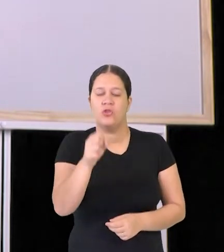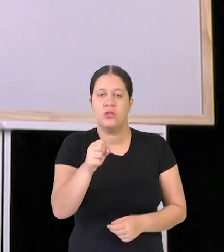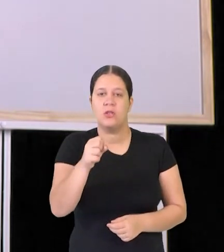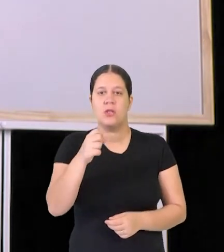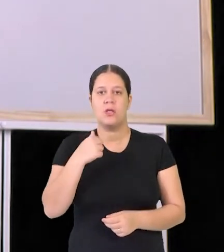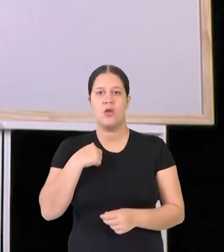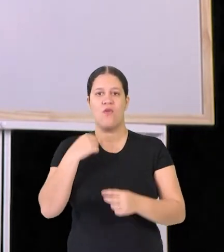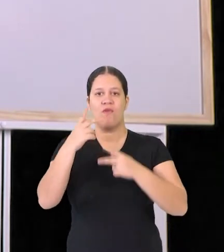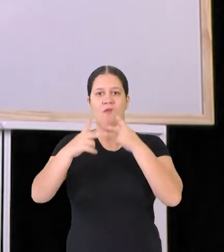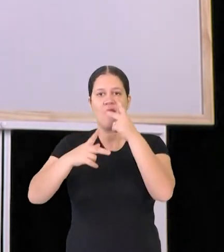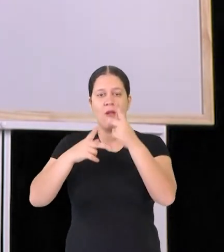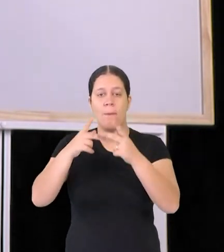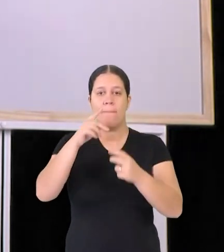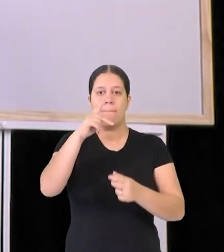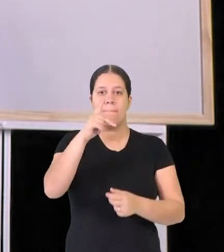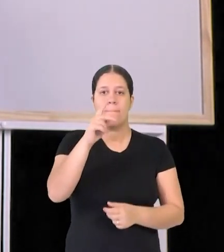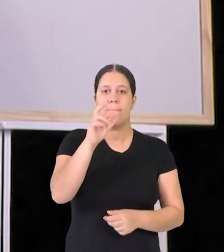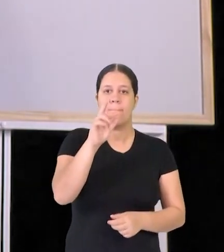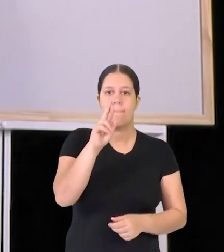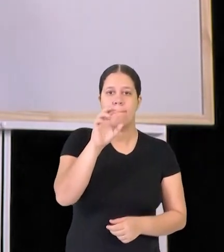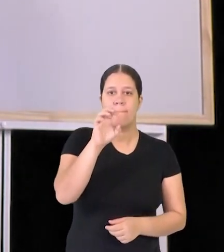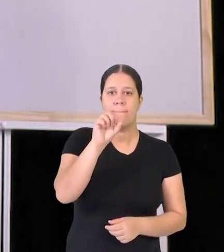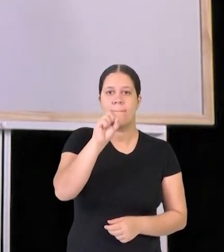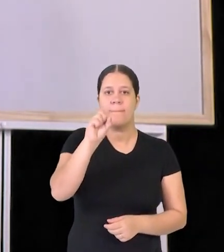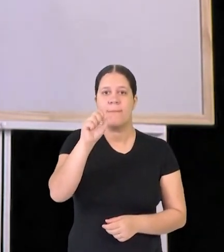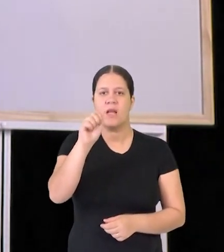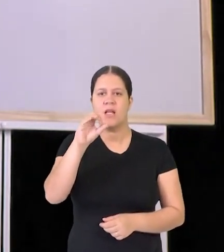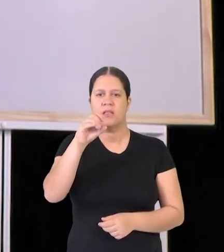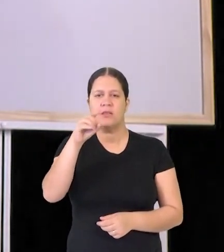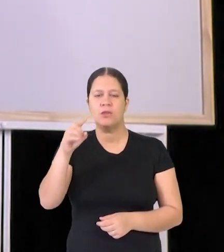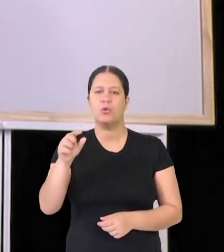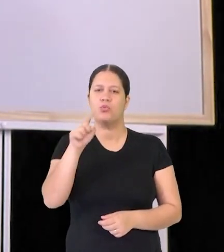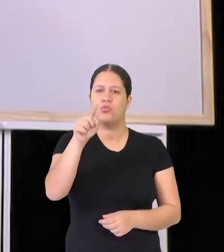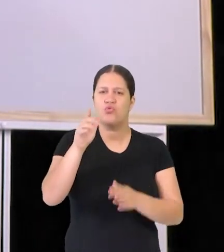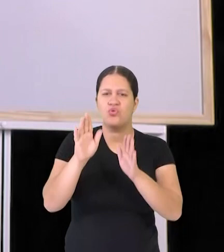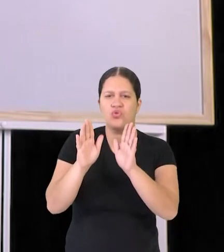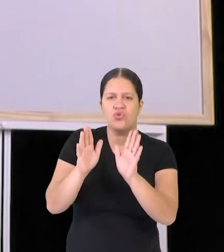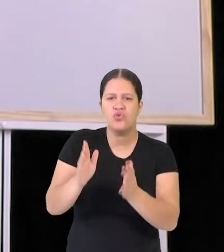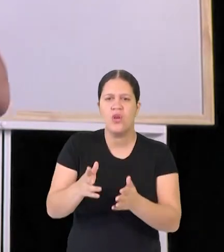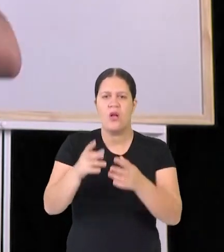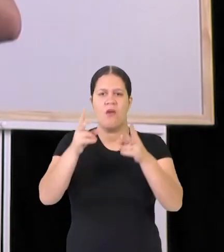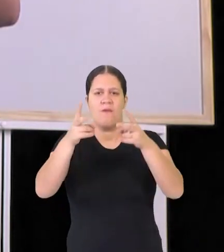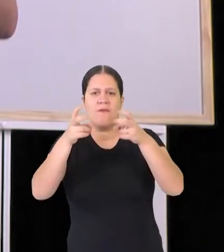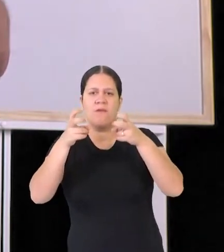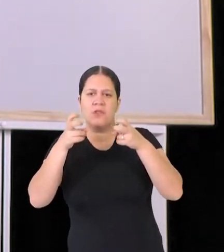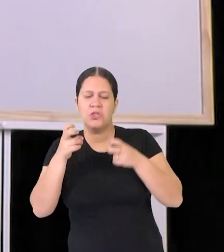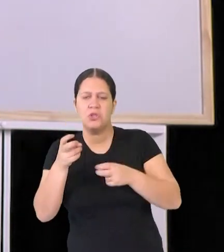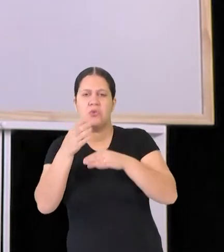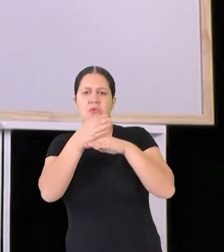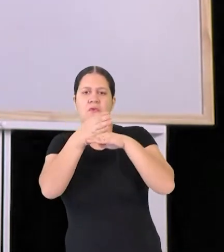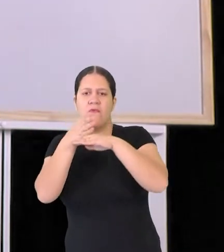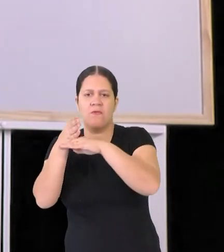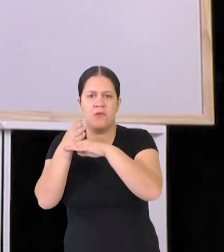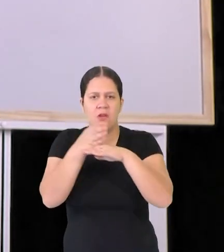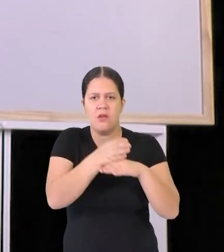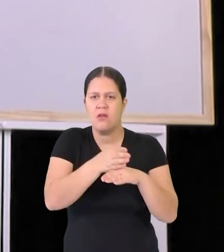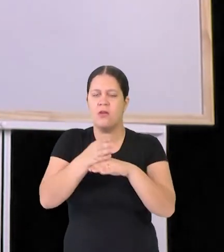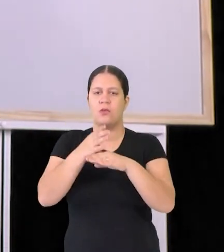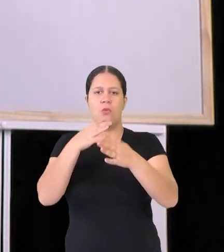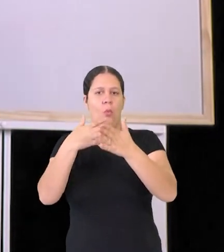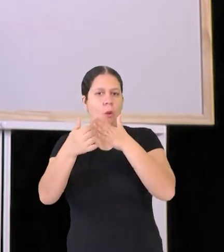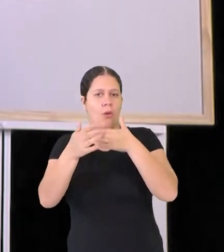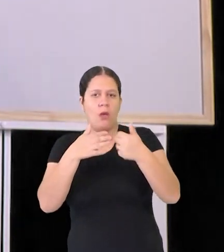pressão exercida. Então pensa comigo o seguinte, tu já deve ter visto em algum vídeo, alguma situação, qualquer coisa do